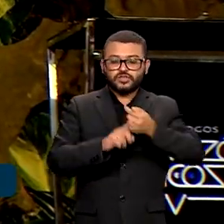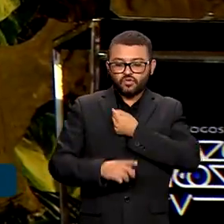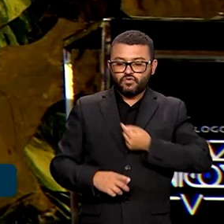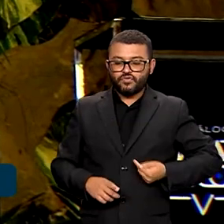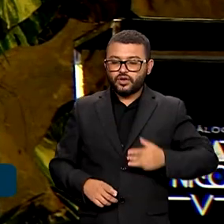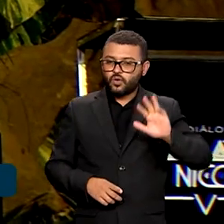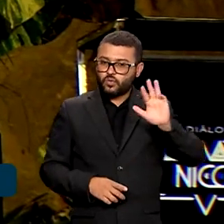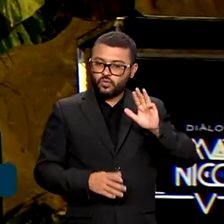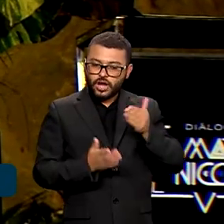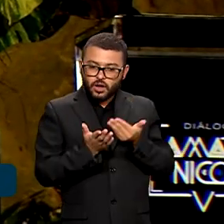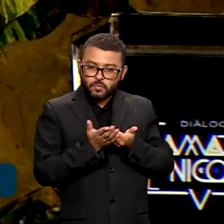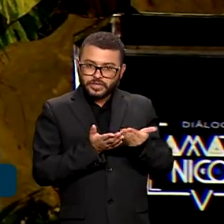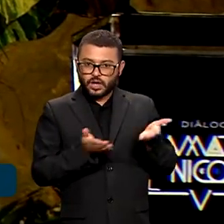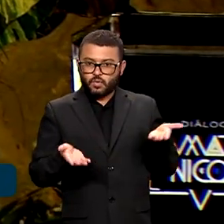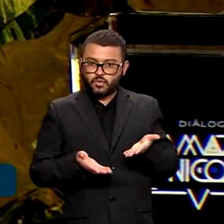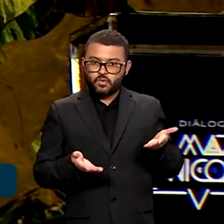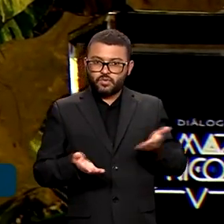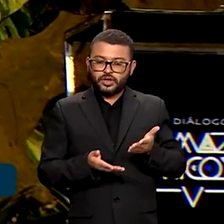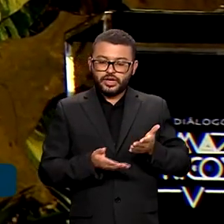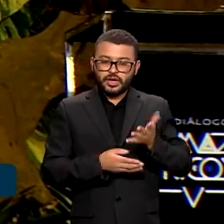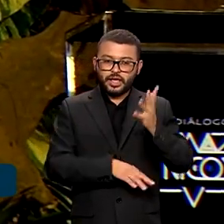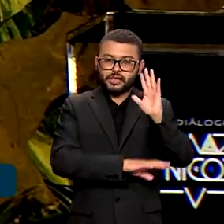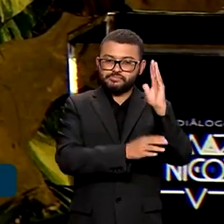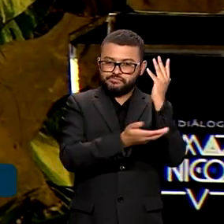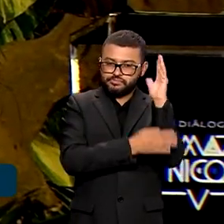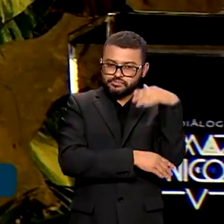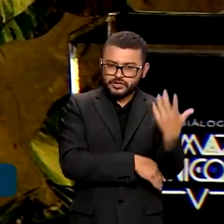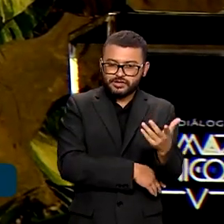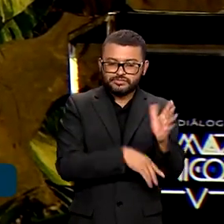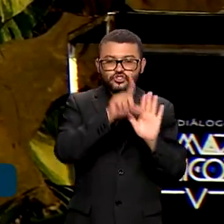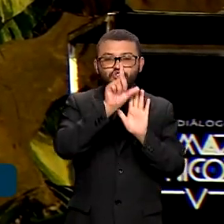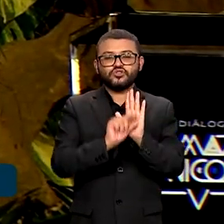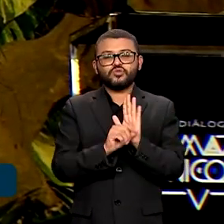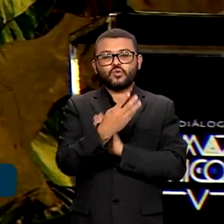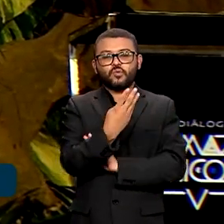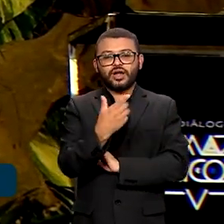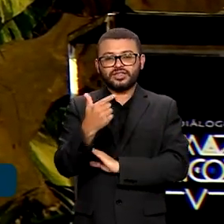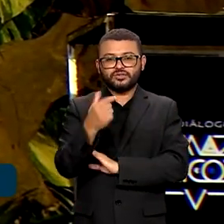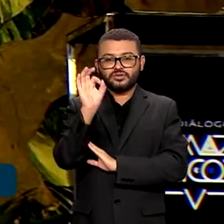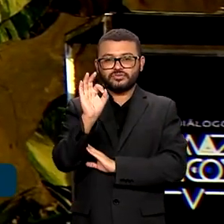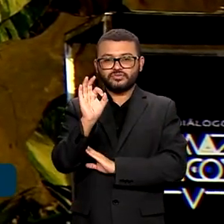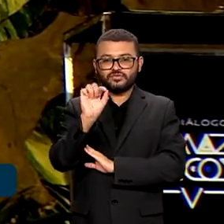6 meses do governo do presidente Lula, o desmatamento caiu